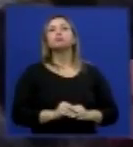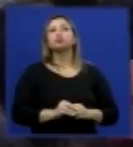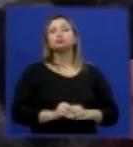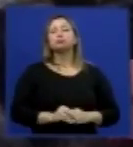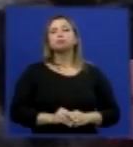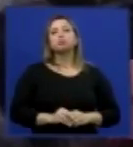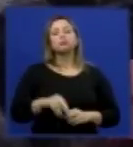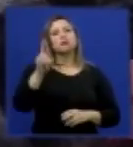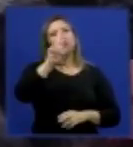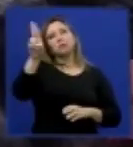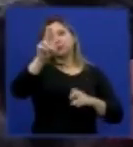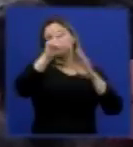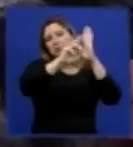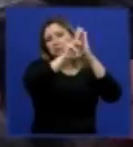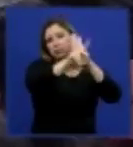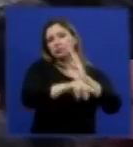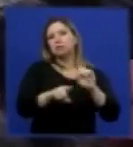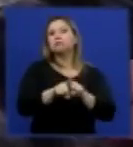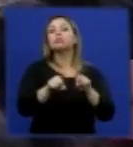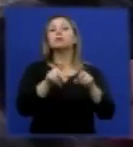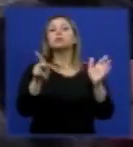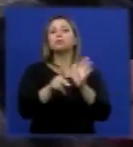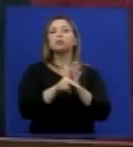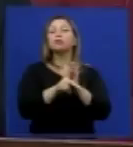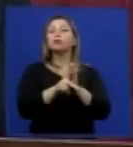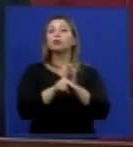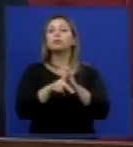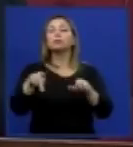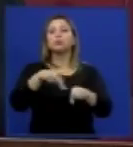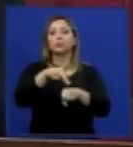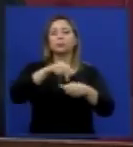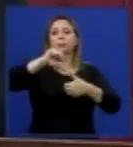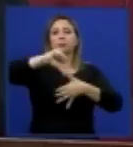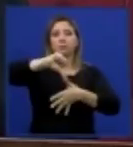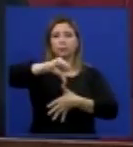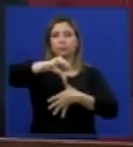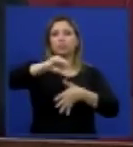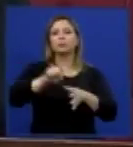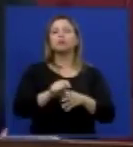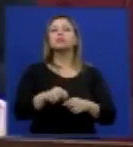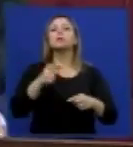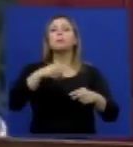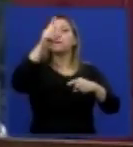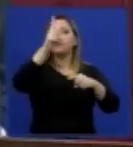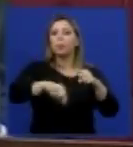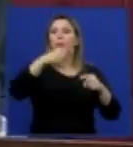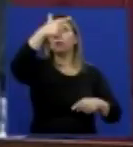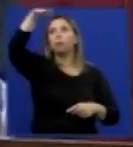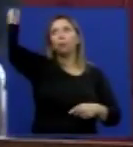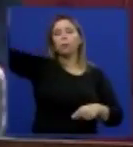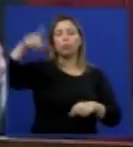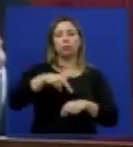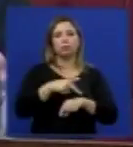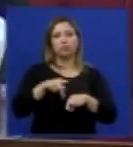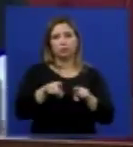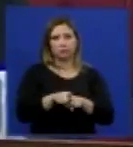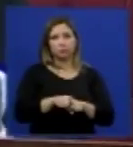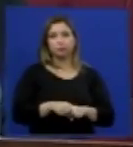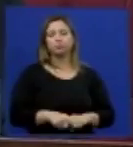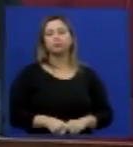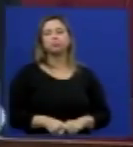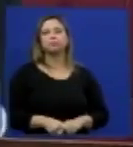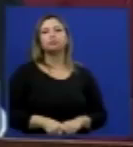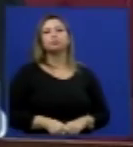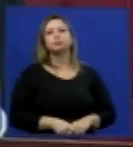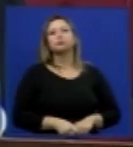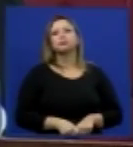tal, procedentes dos Estados partes do Mercosul, permanecendo vigente a vedação para os demais Estados, demais